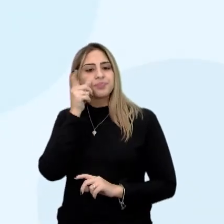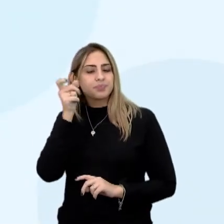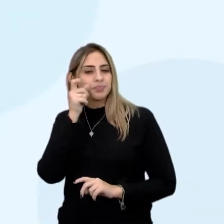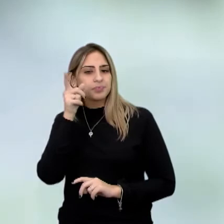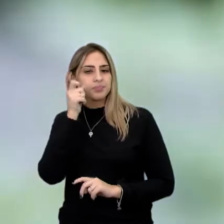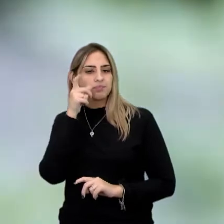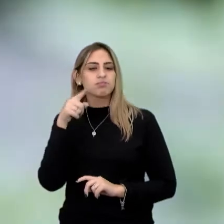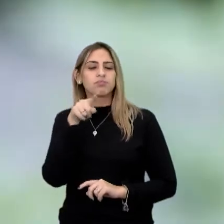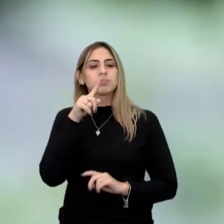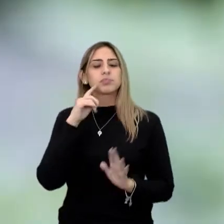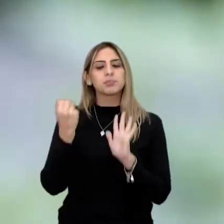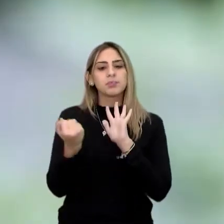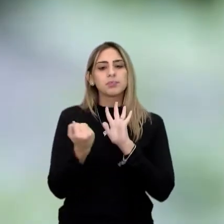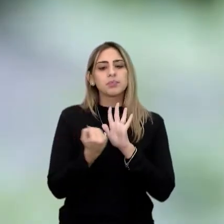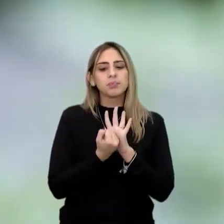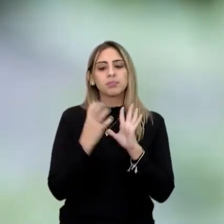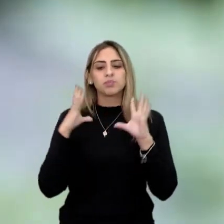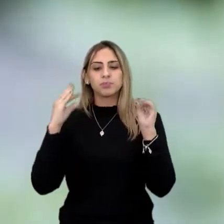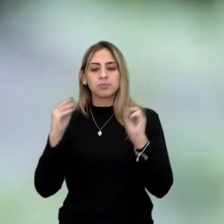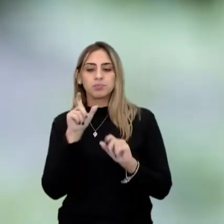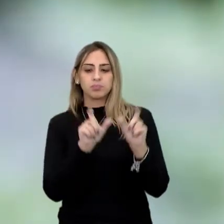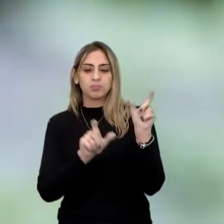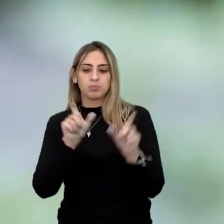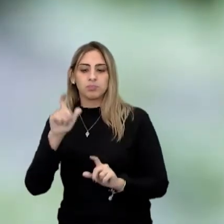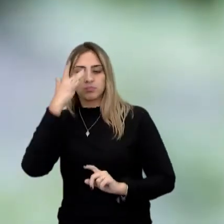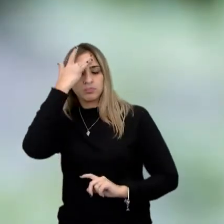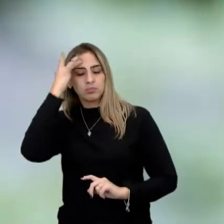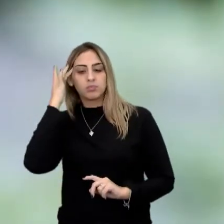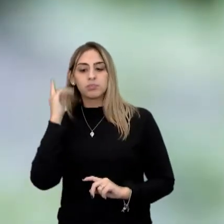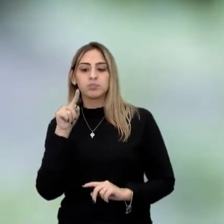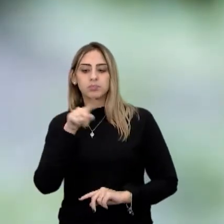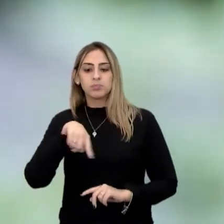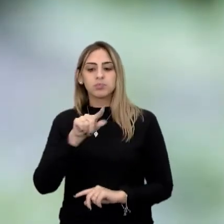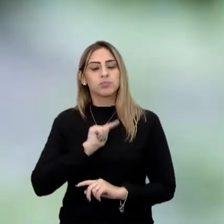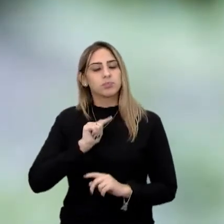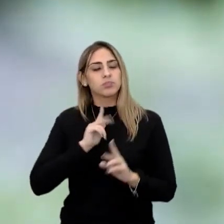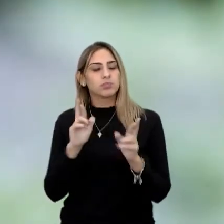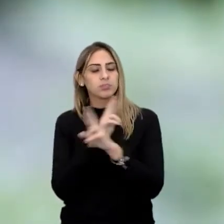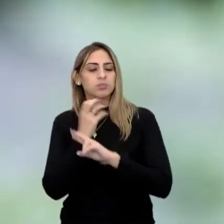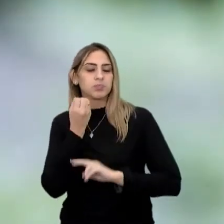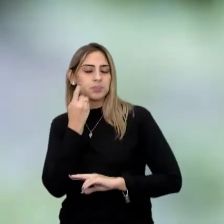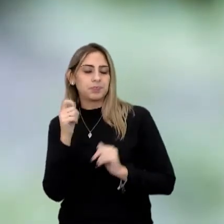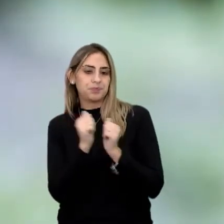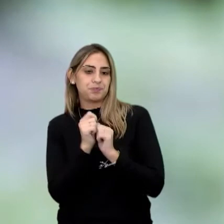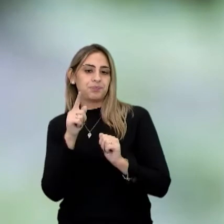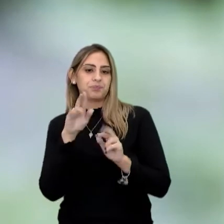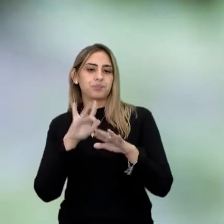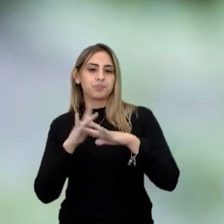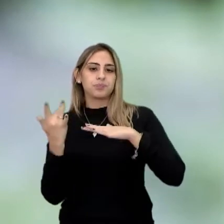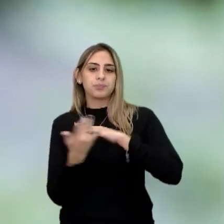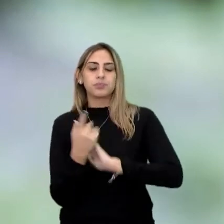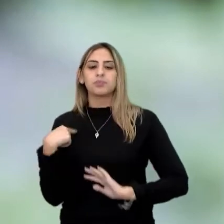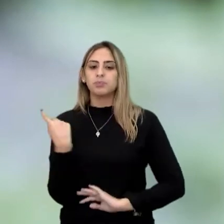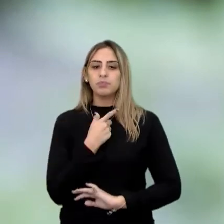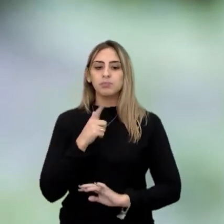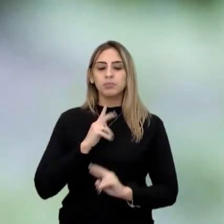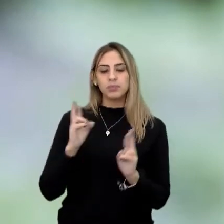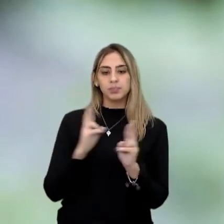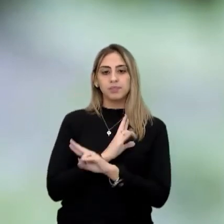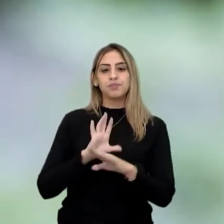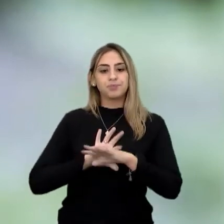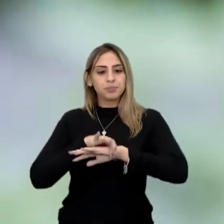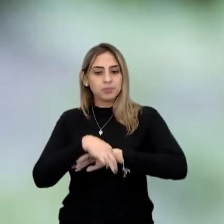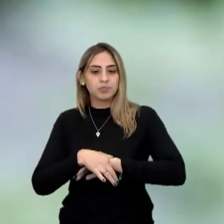uma marca, uma construção, todo um público-alvo, e que se relaciona muito bem com relação às redes sociais. E aí a gente tem a relação com a